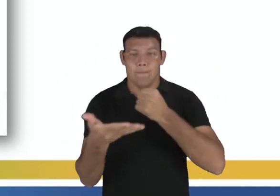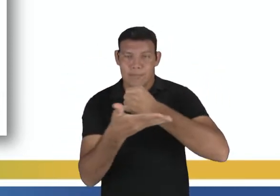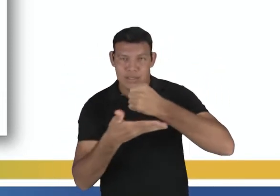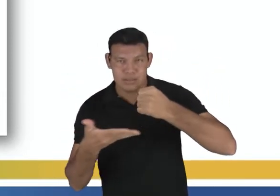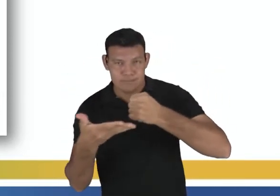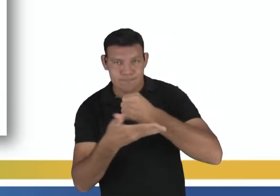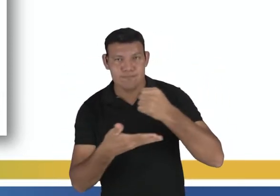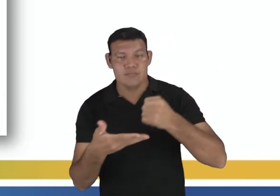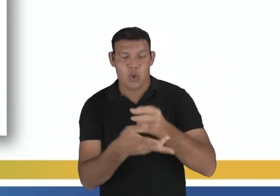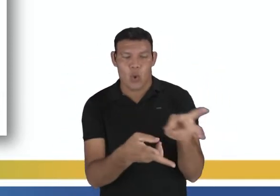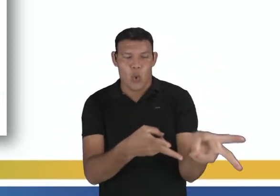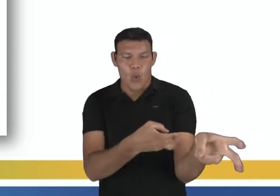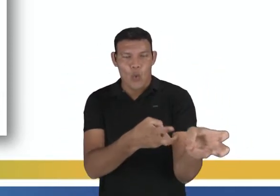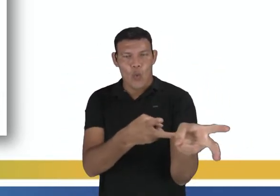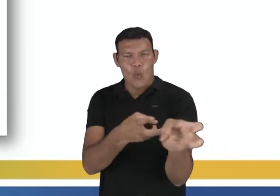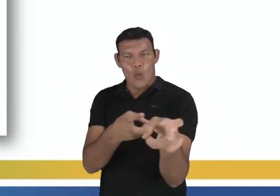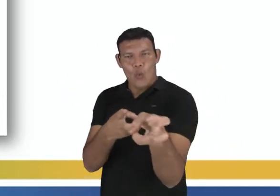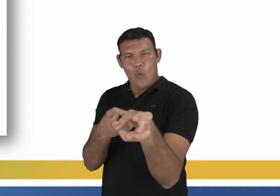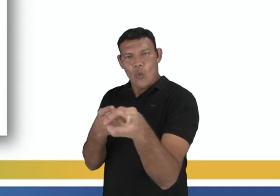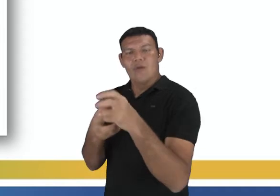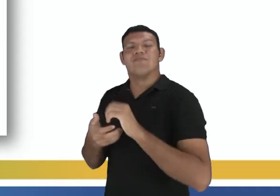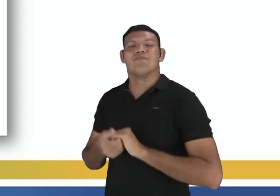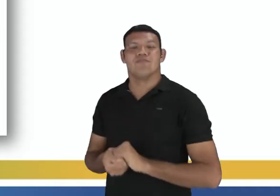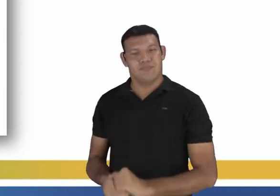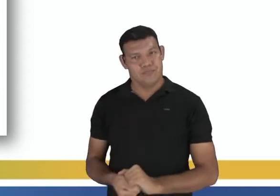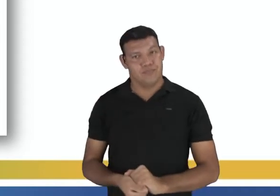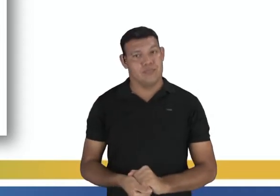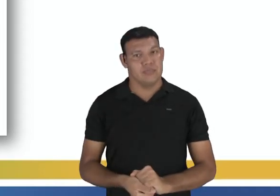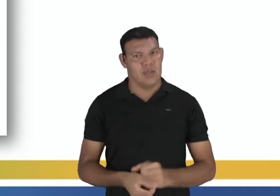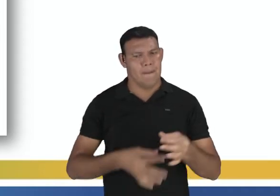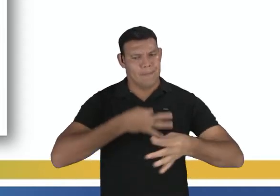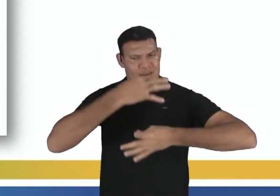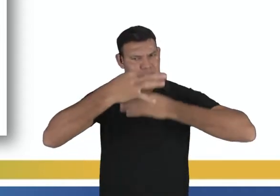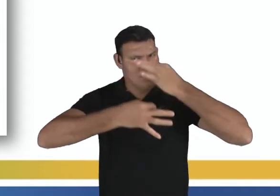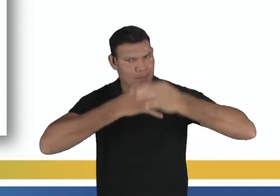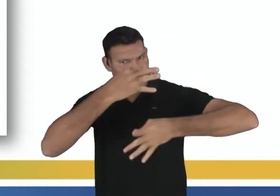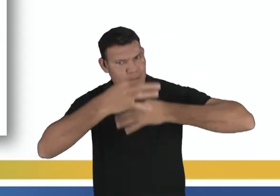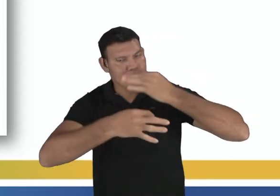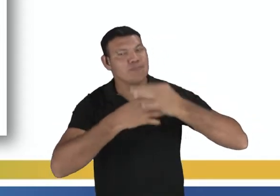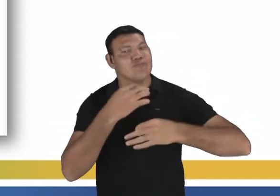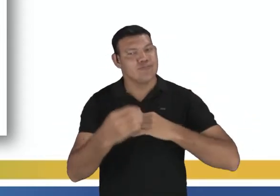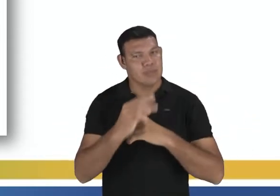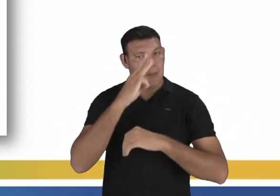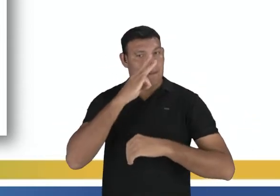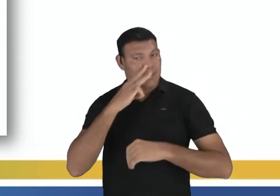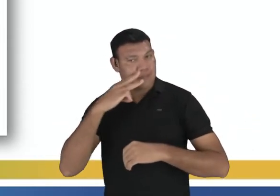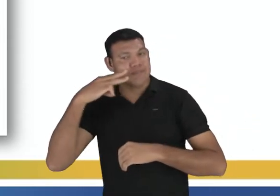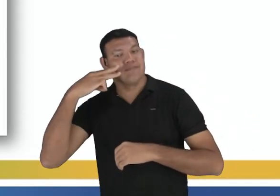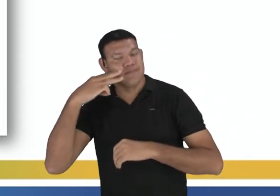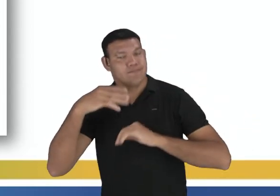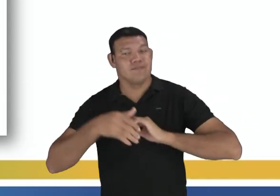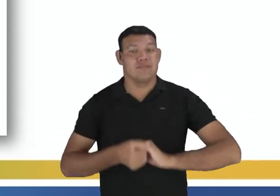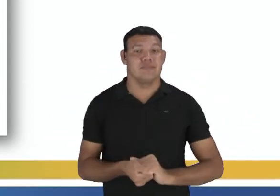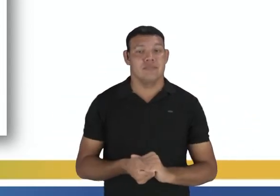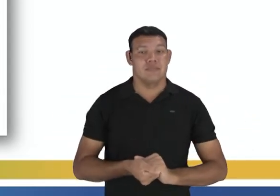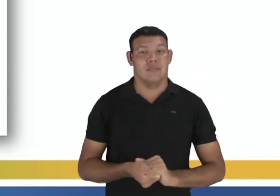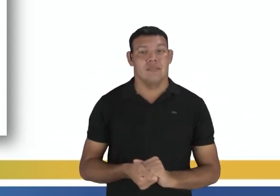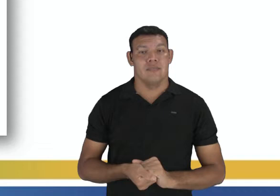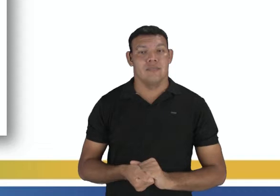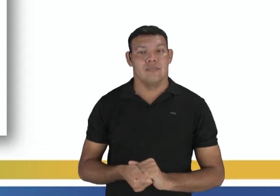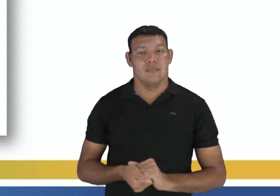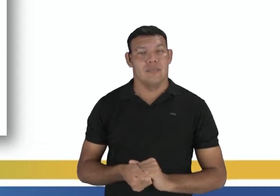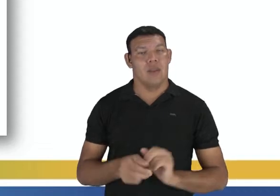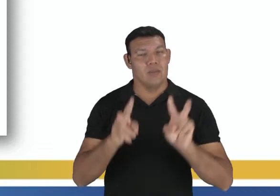na exploração, algo muito criticado na corrente marxista do pensamento. Vocês